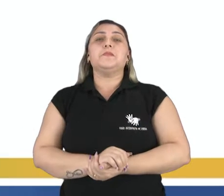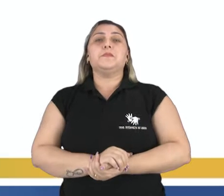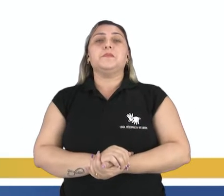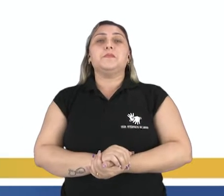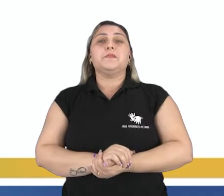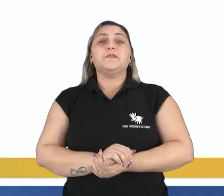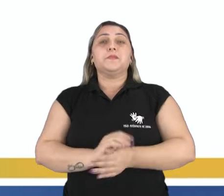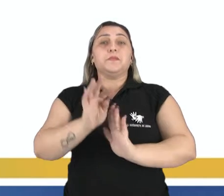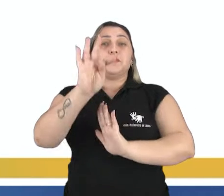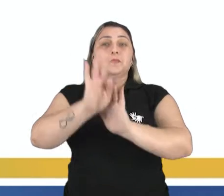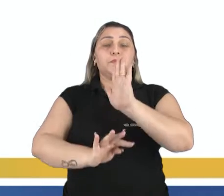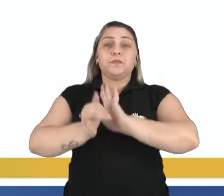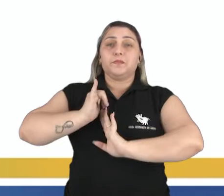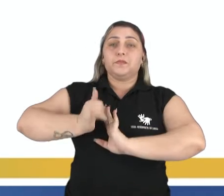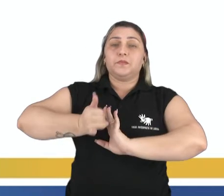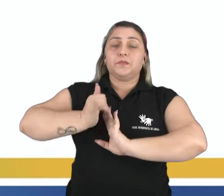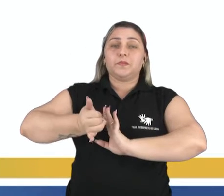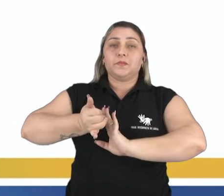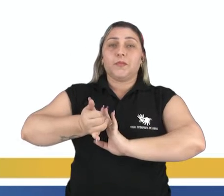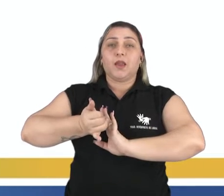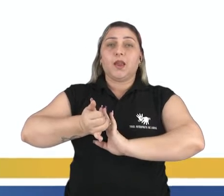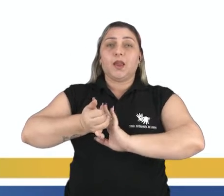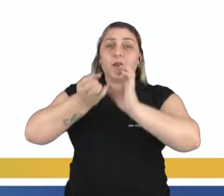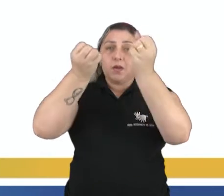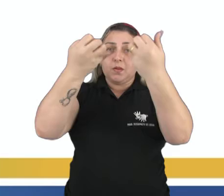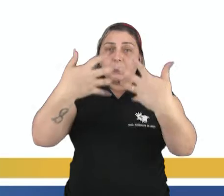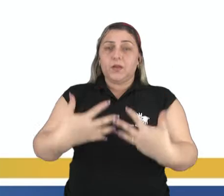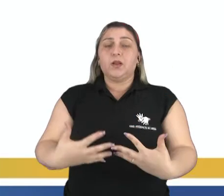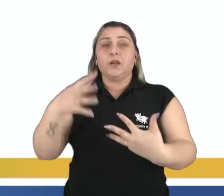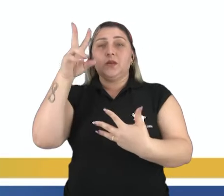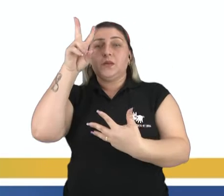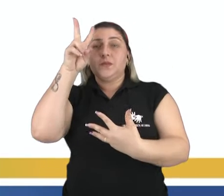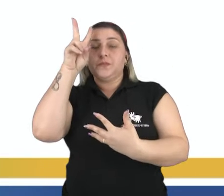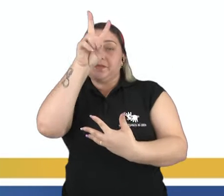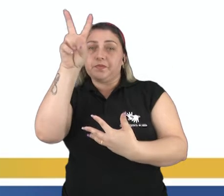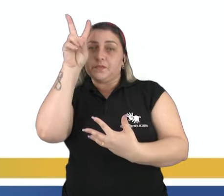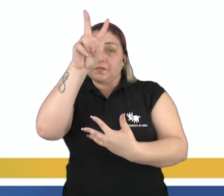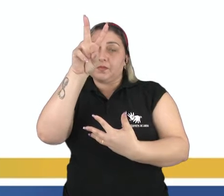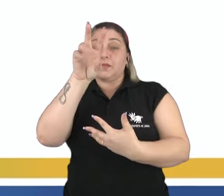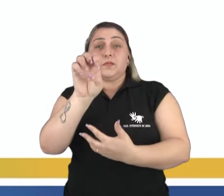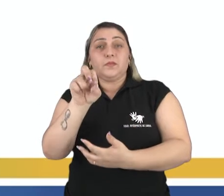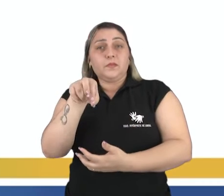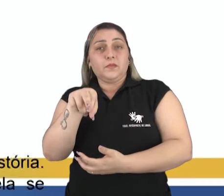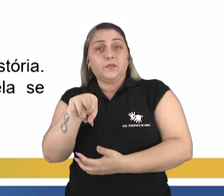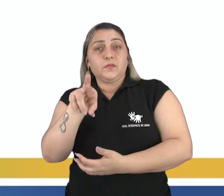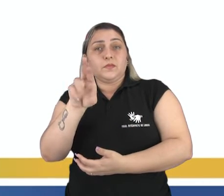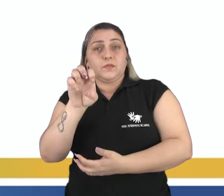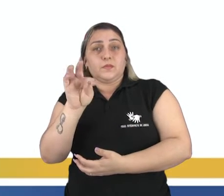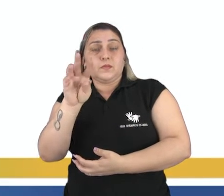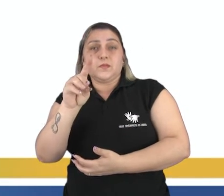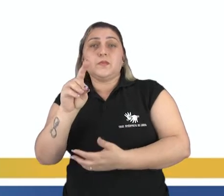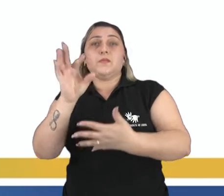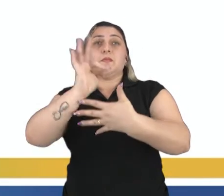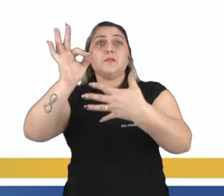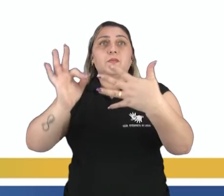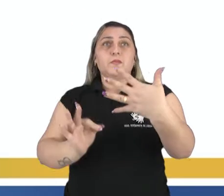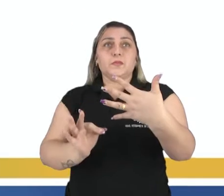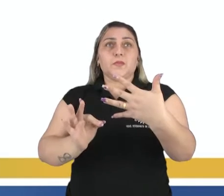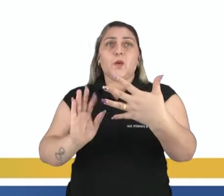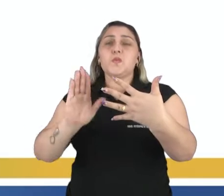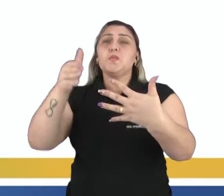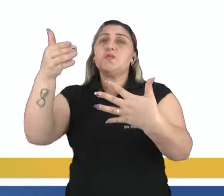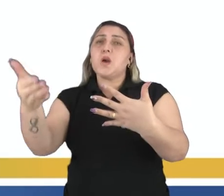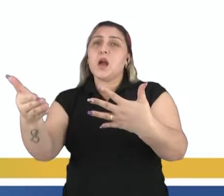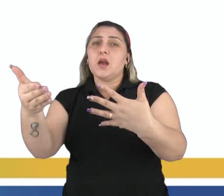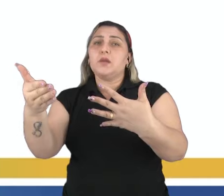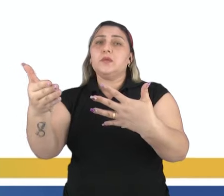o texto do gênero narrativo, ele conta uma história, ou seja, o enredo ali, tá? E apresenta os seguintes elementos. Então, quais são